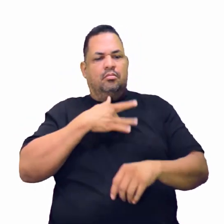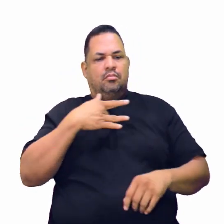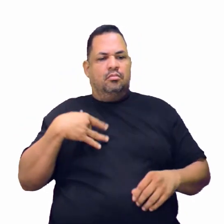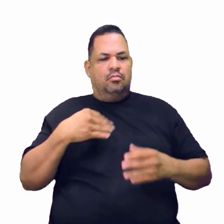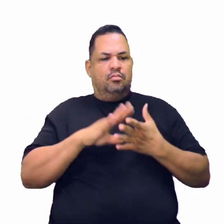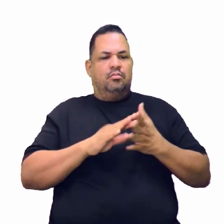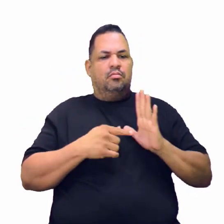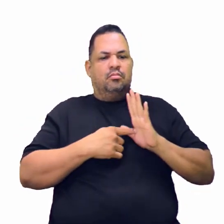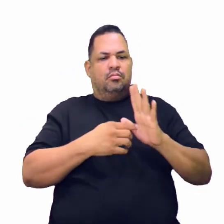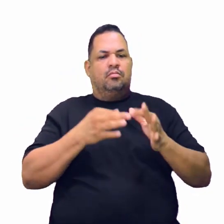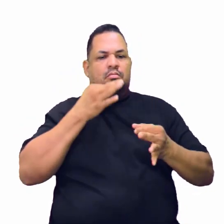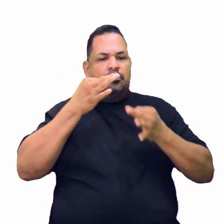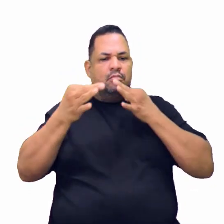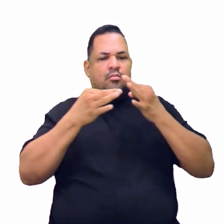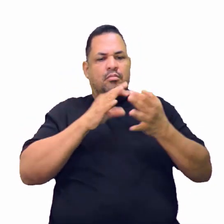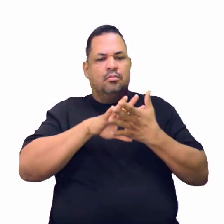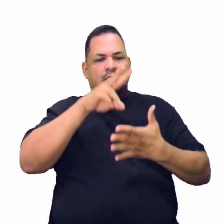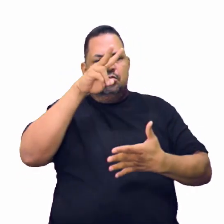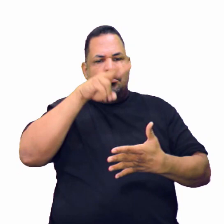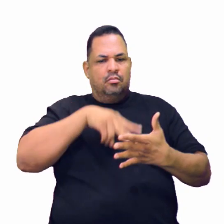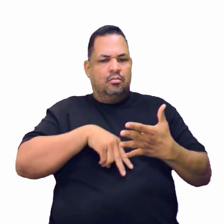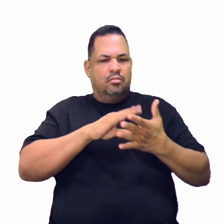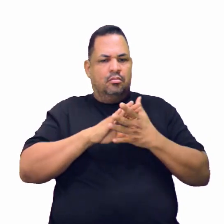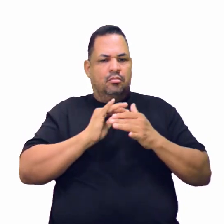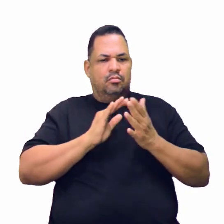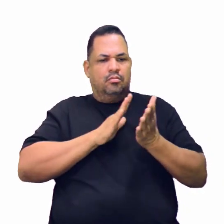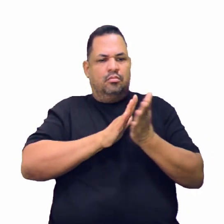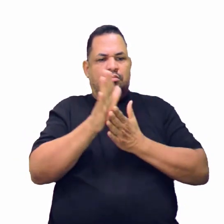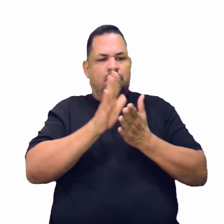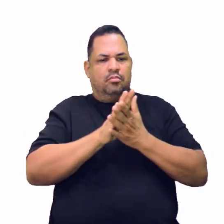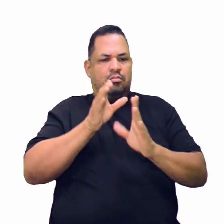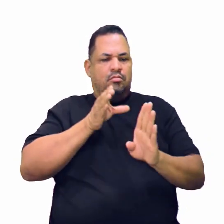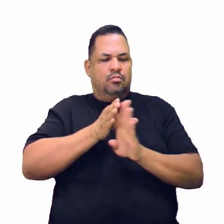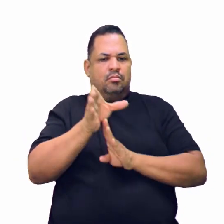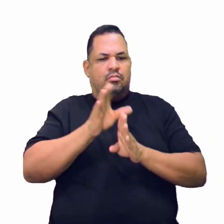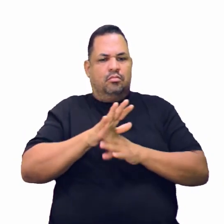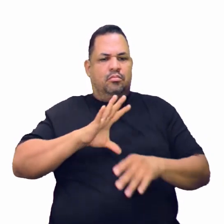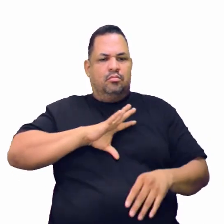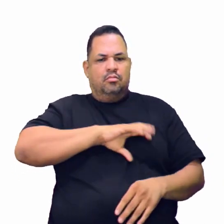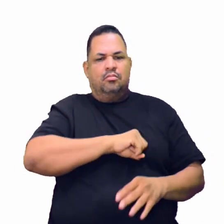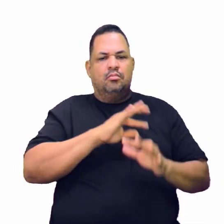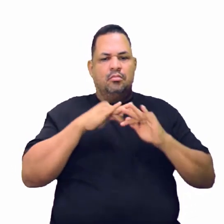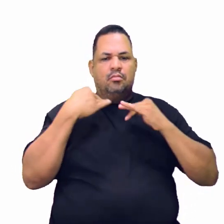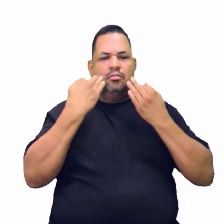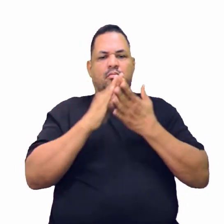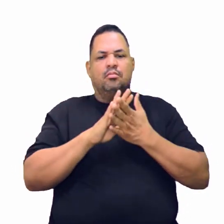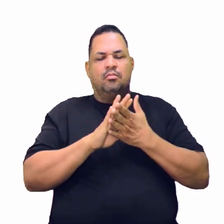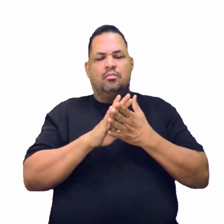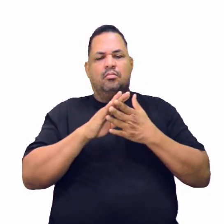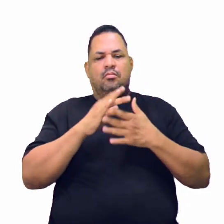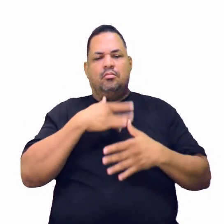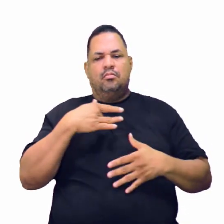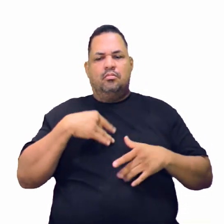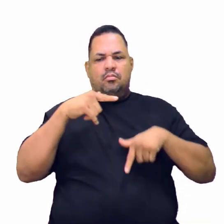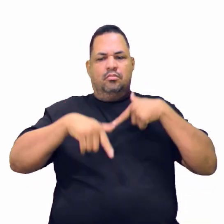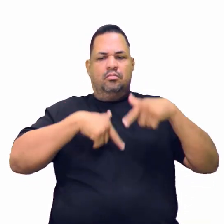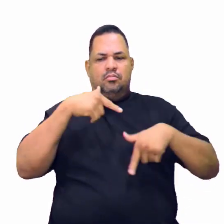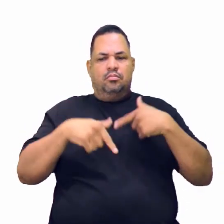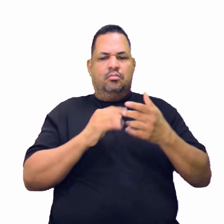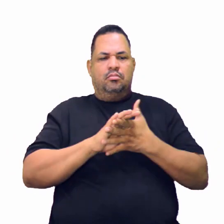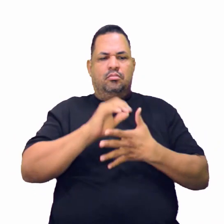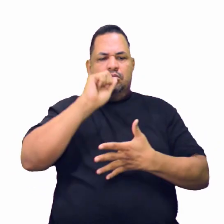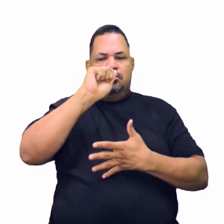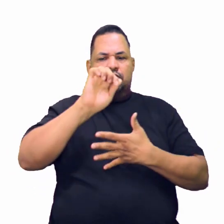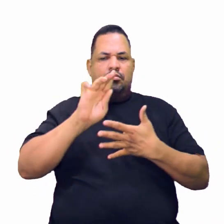a opinião de leitores em um jornal, aconselhar sobre amor, família, saúde e trabalho. A, B,